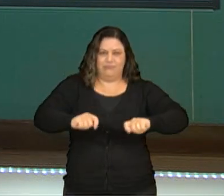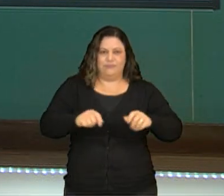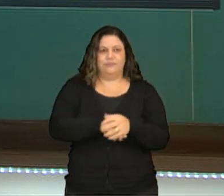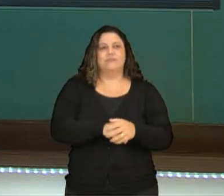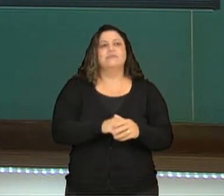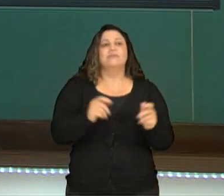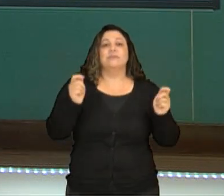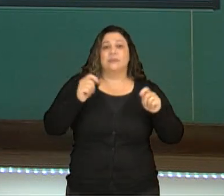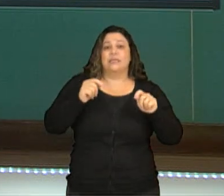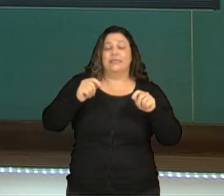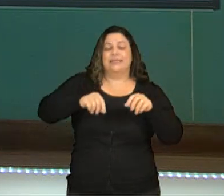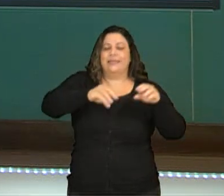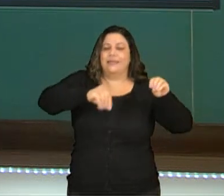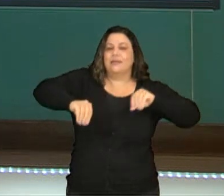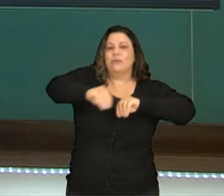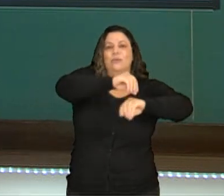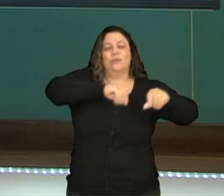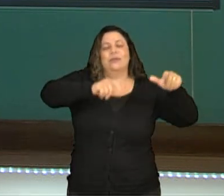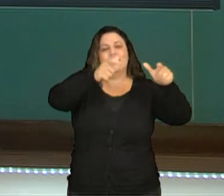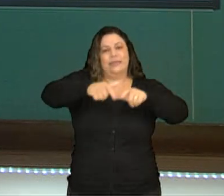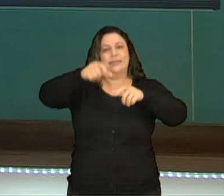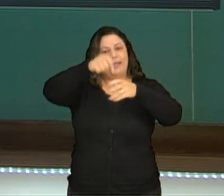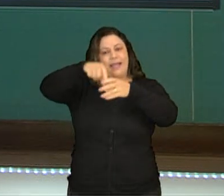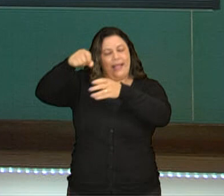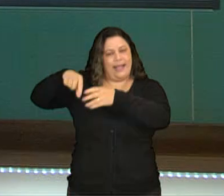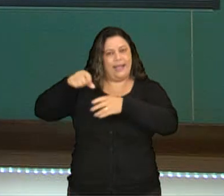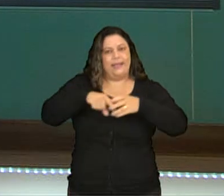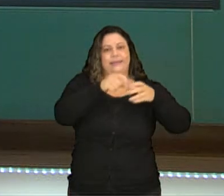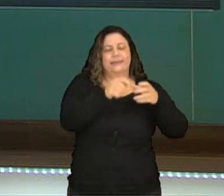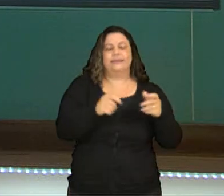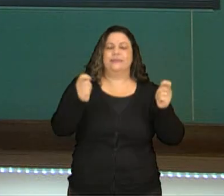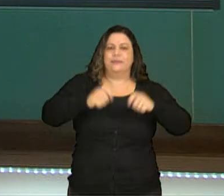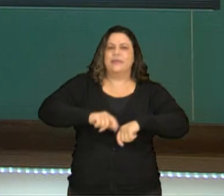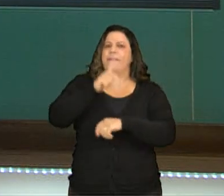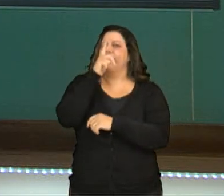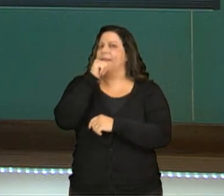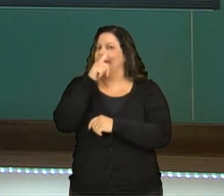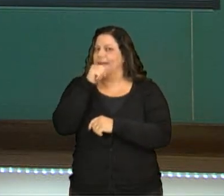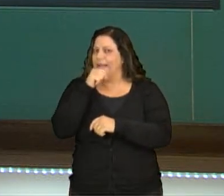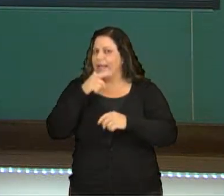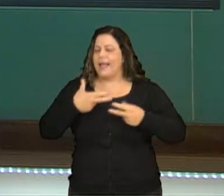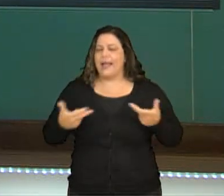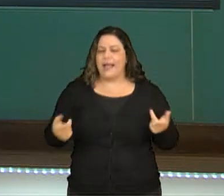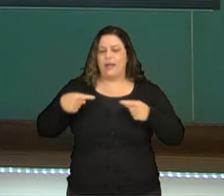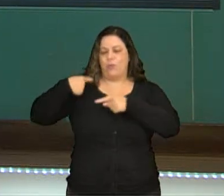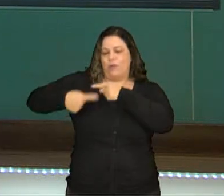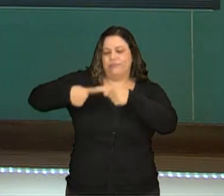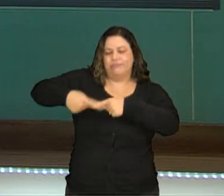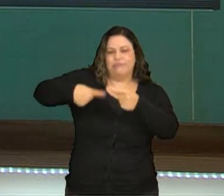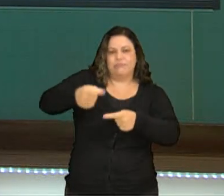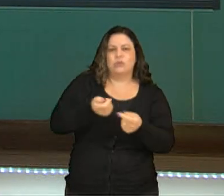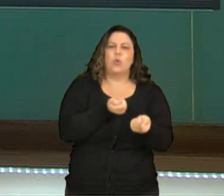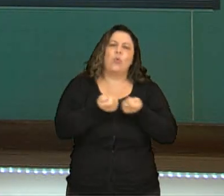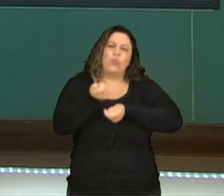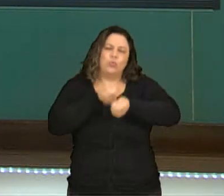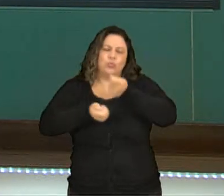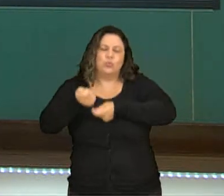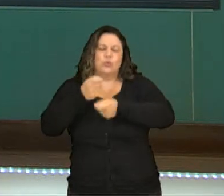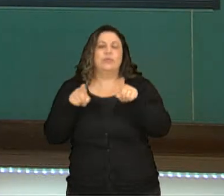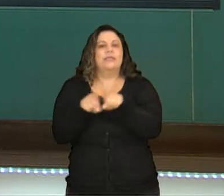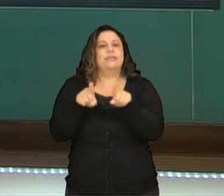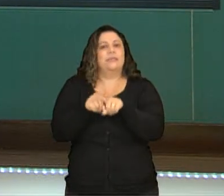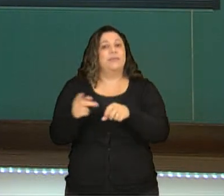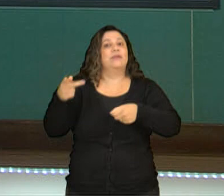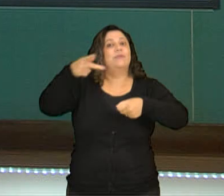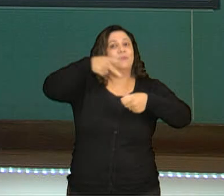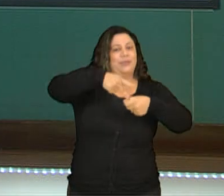semiárida. Então, disputa por terras cultiváveis e pelos recursos hídricos. Ainda, o controle das áreas de petróleo, Oriente